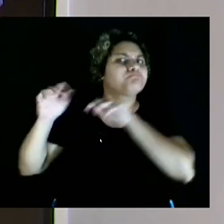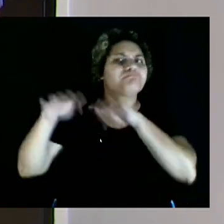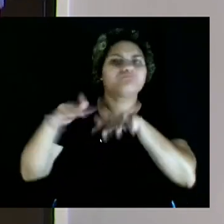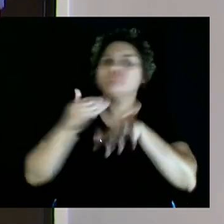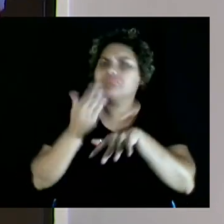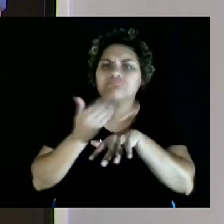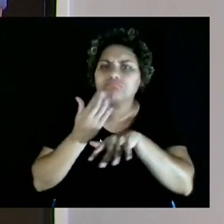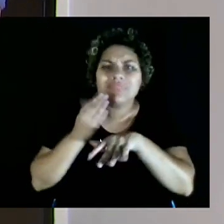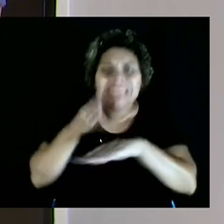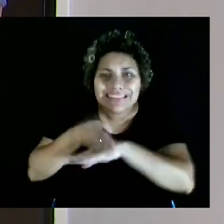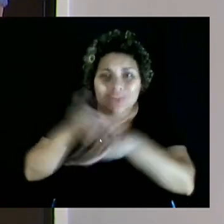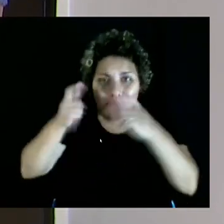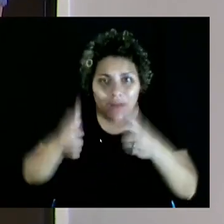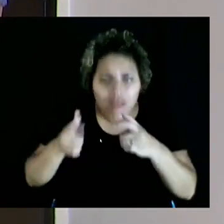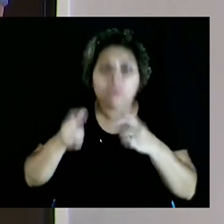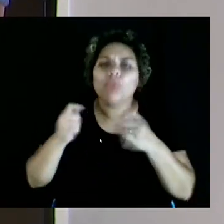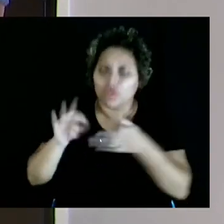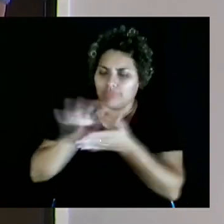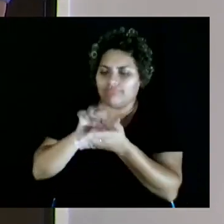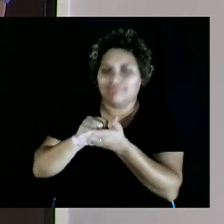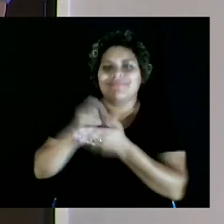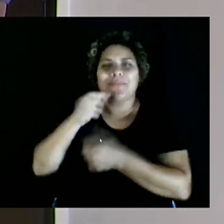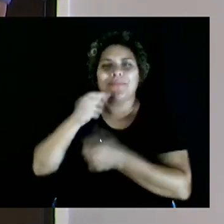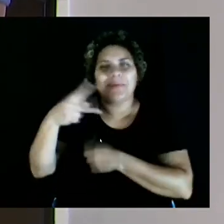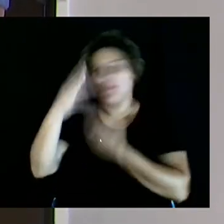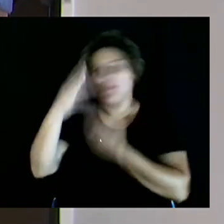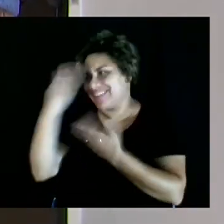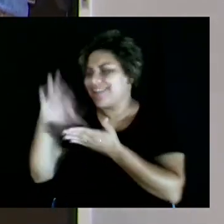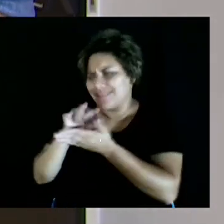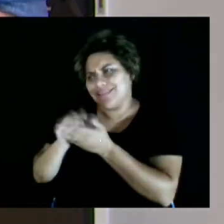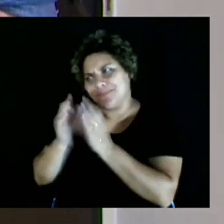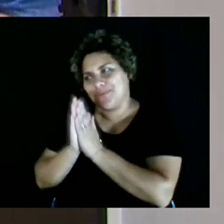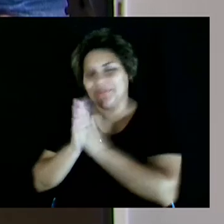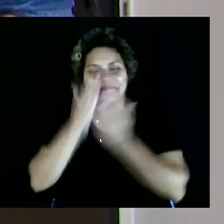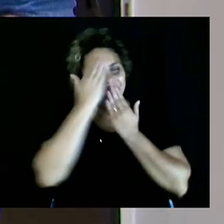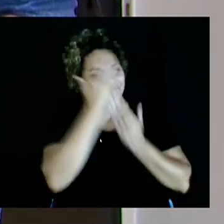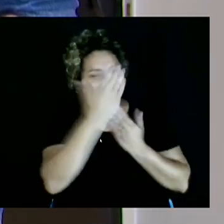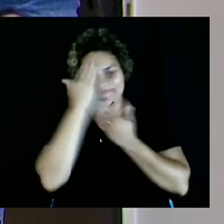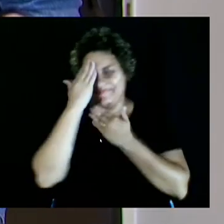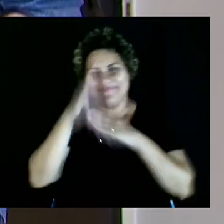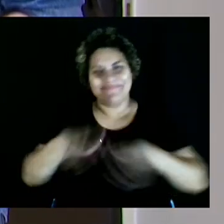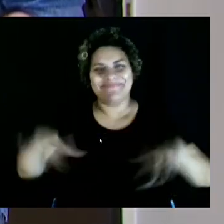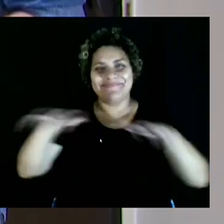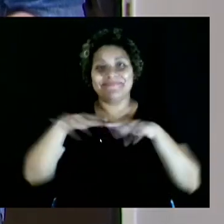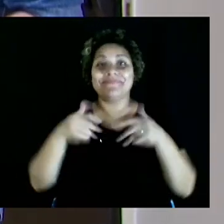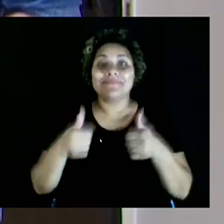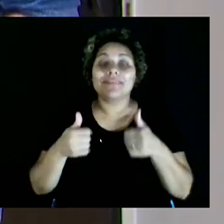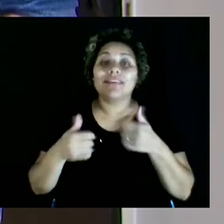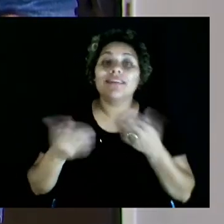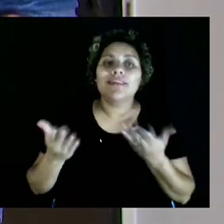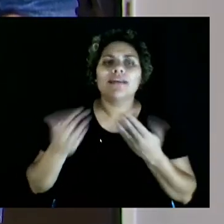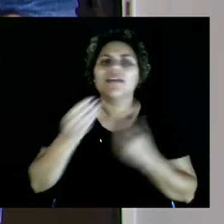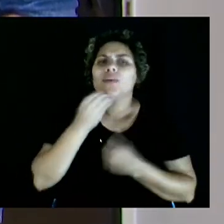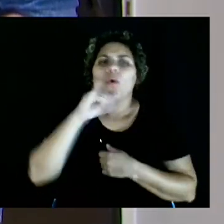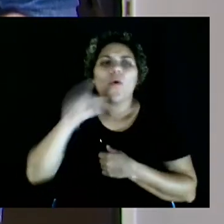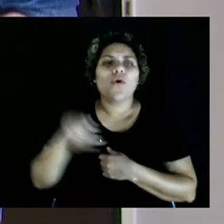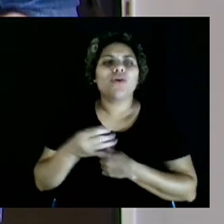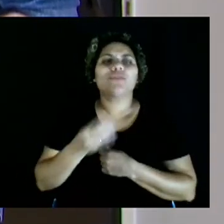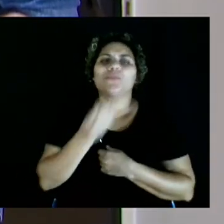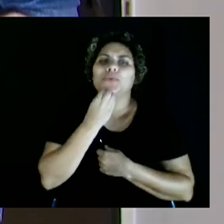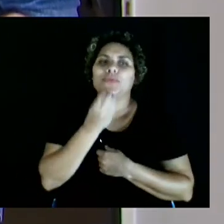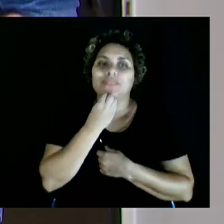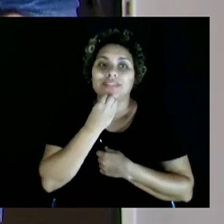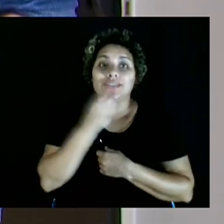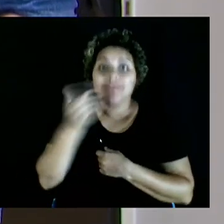cadastre. Valeu, muito obrigado. Obrigado a vocês. Bom, portanto, aí uma ótima oportunidade, Gabriel. Como disse o Rômulo,